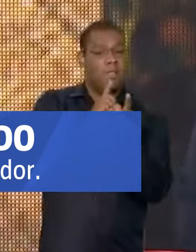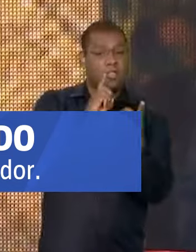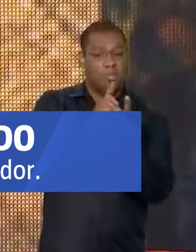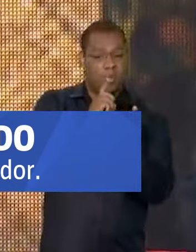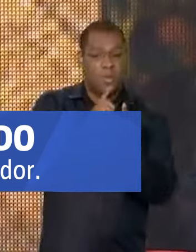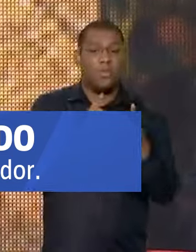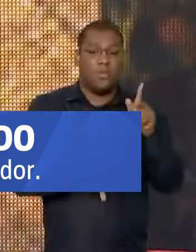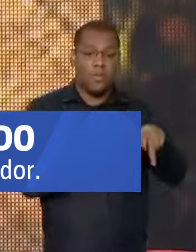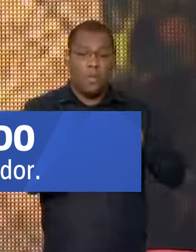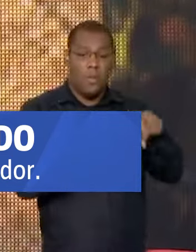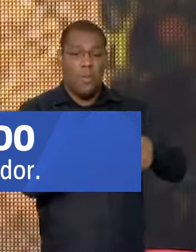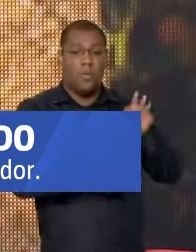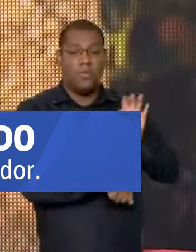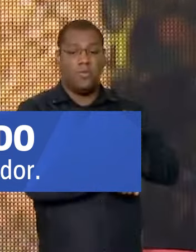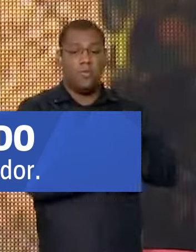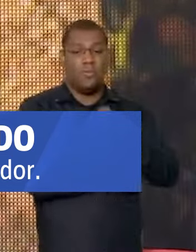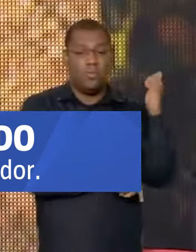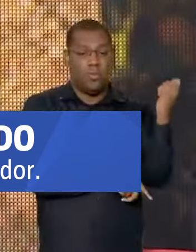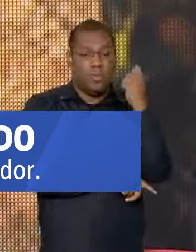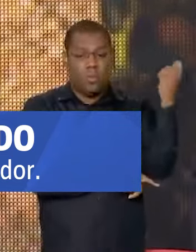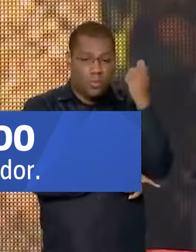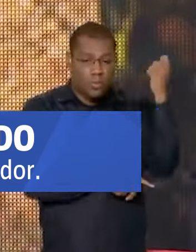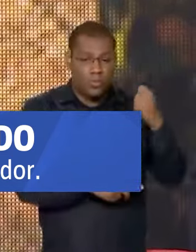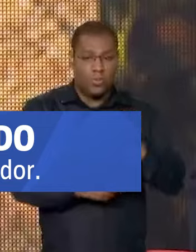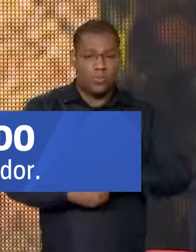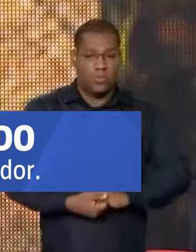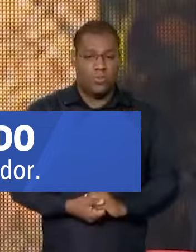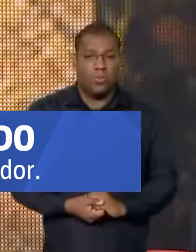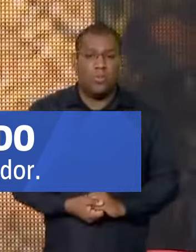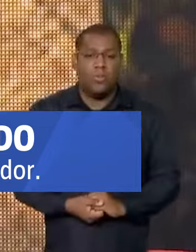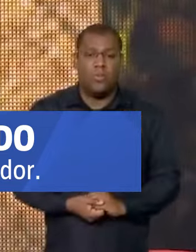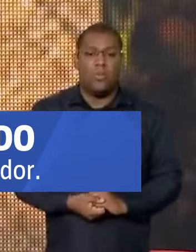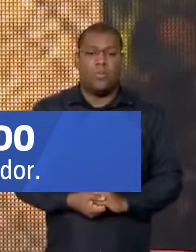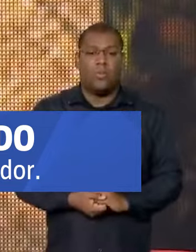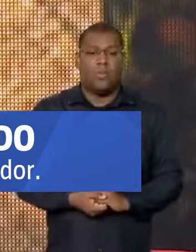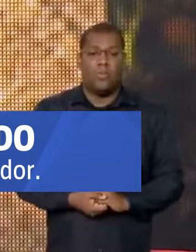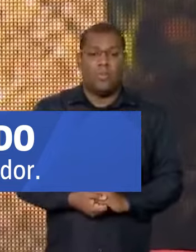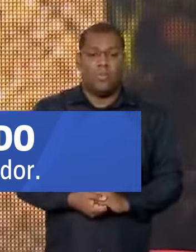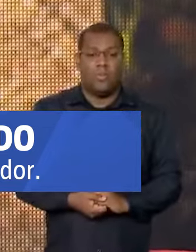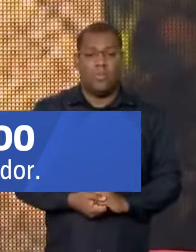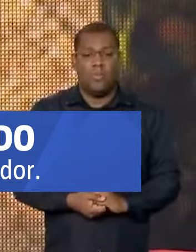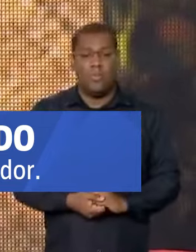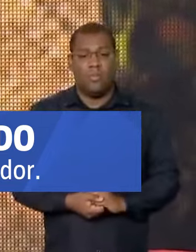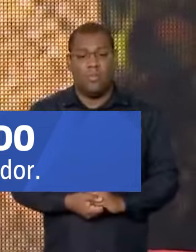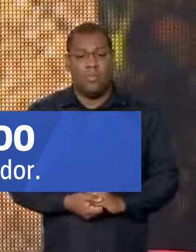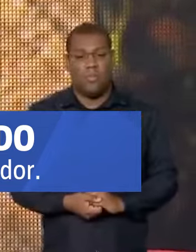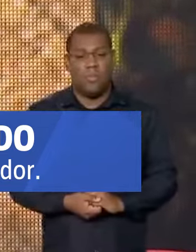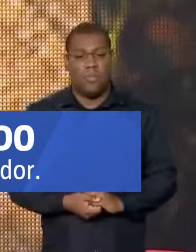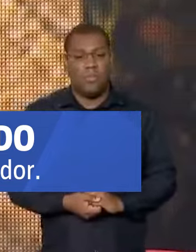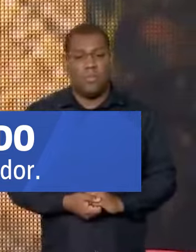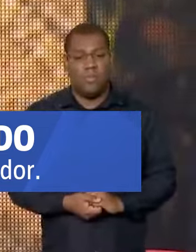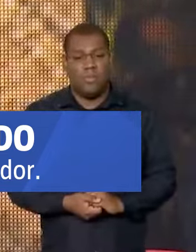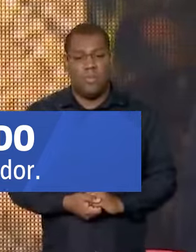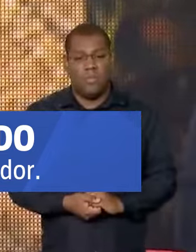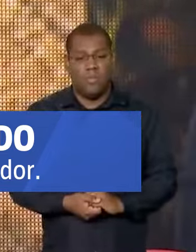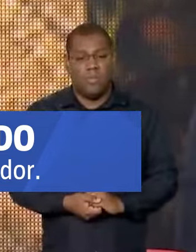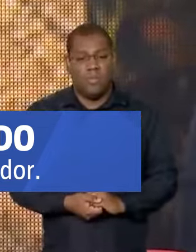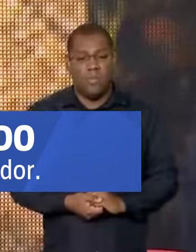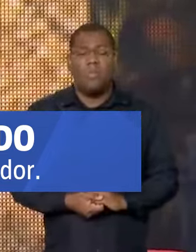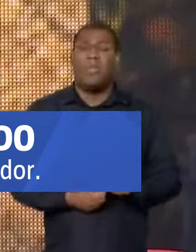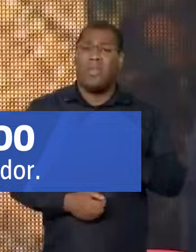consideração todas as variáveis mas não há não há discussão em torno do que o presidente deve